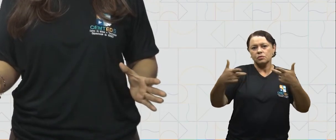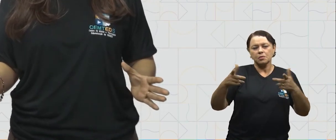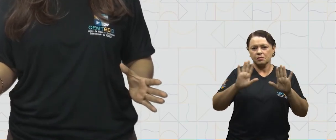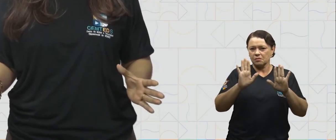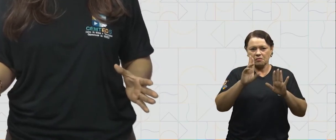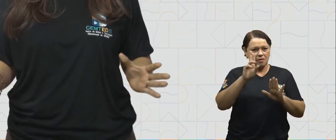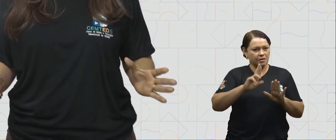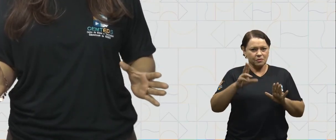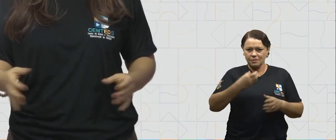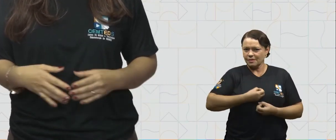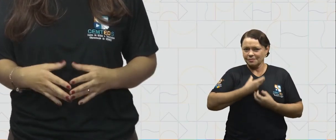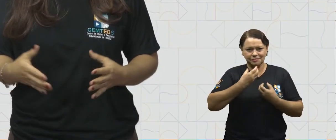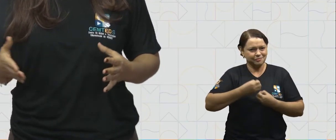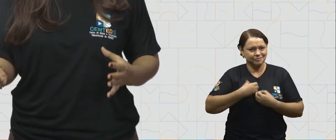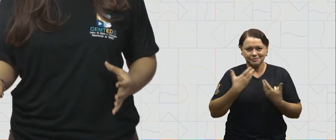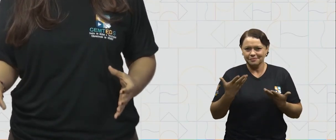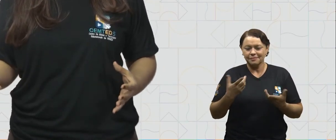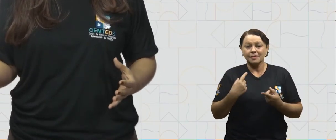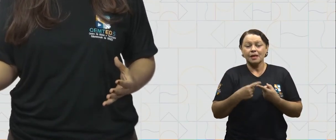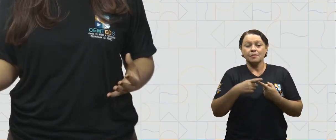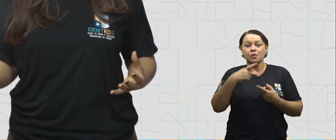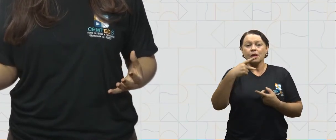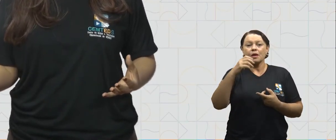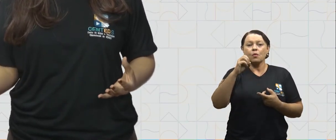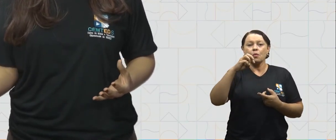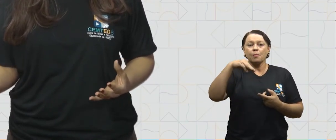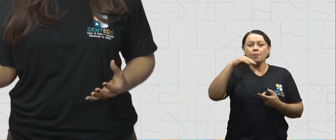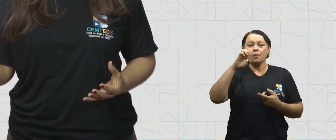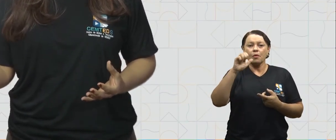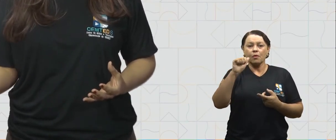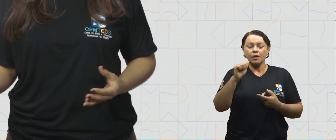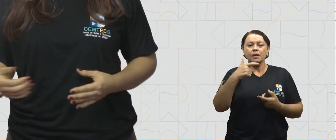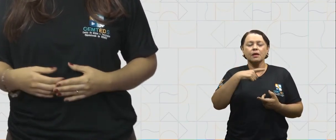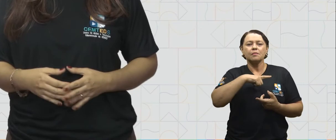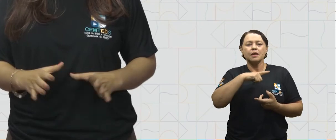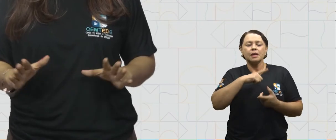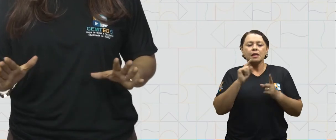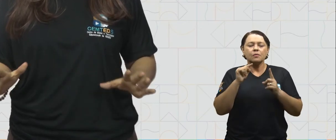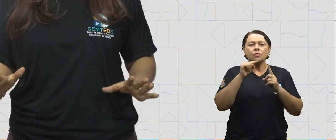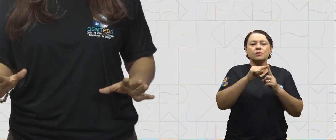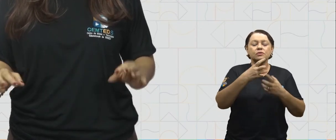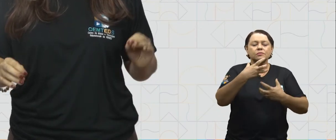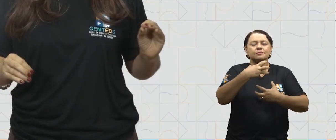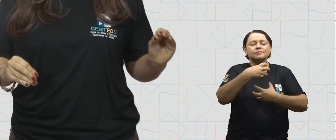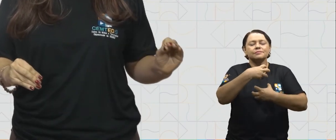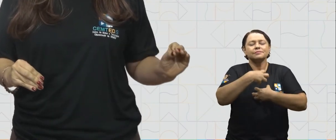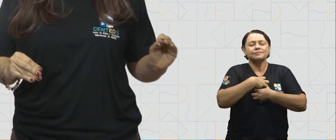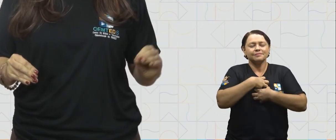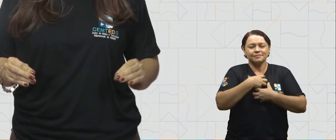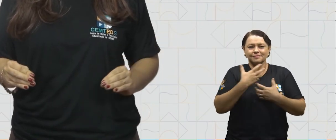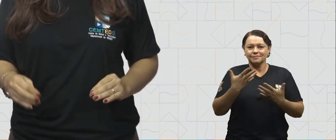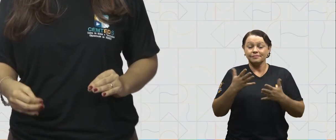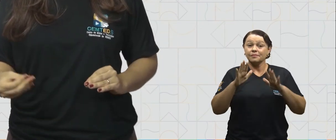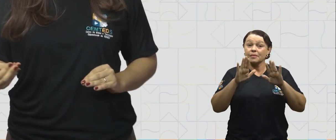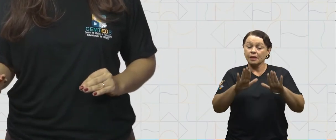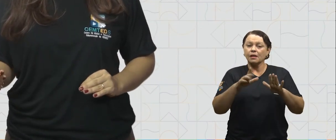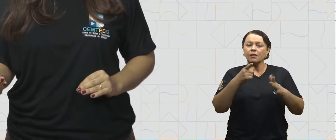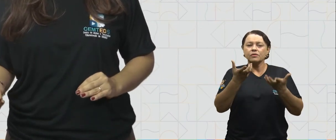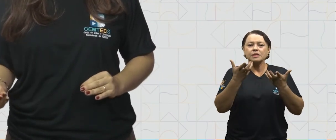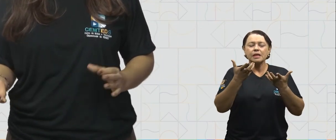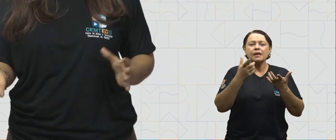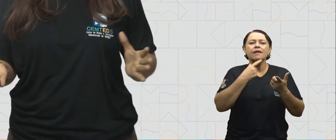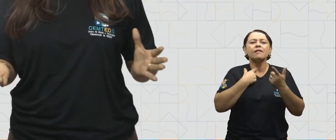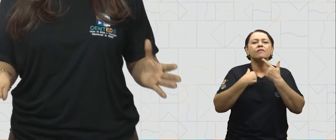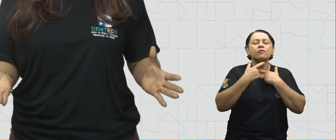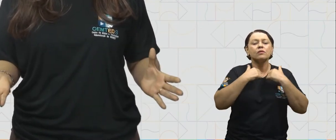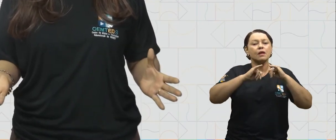meio de um poema, não é? O poema tem o objetivo de sensibilizar. Então, caso você queira